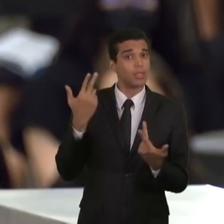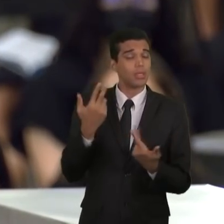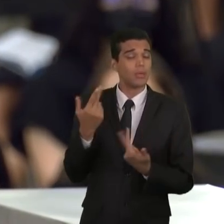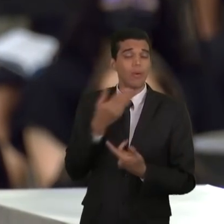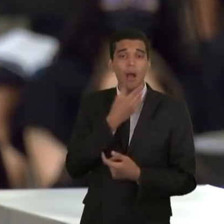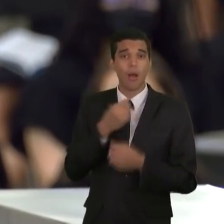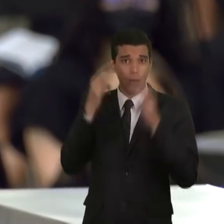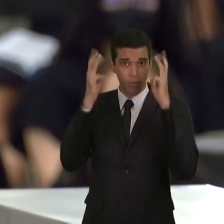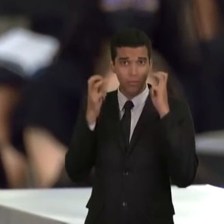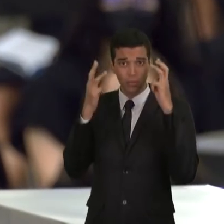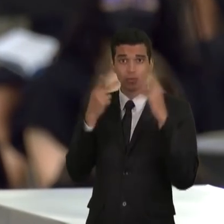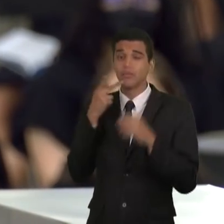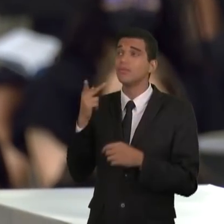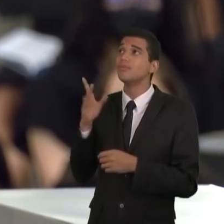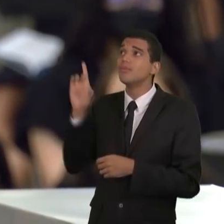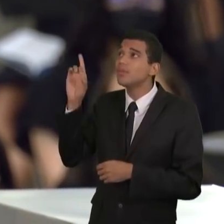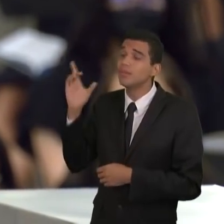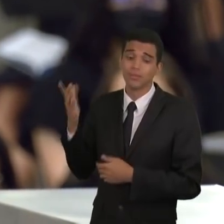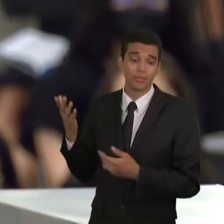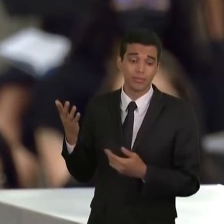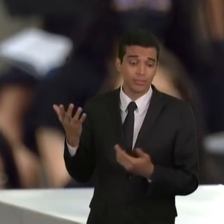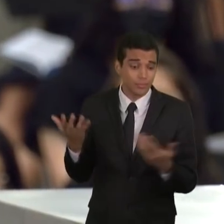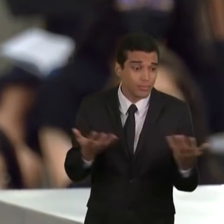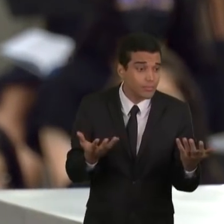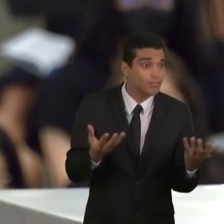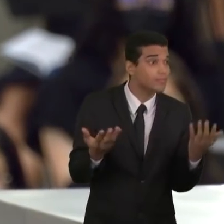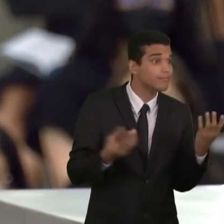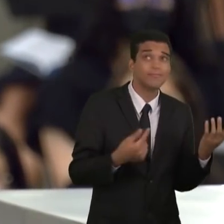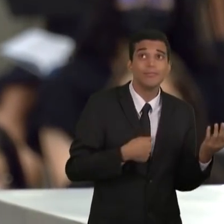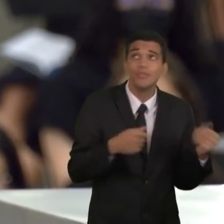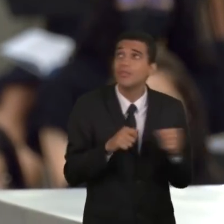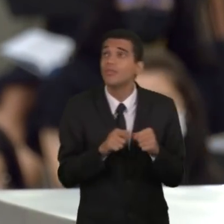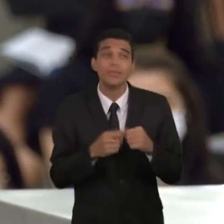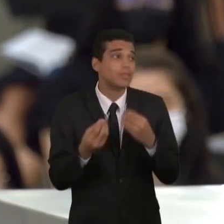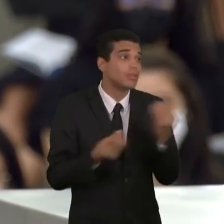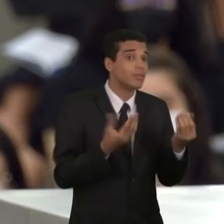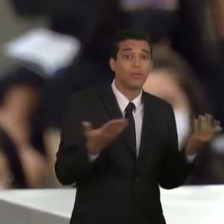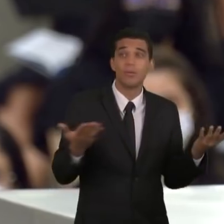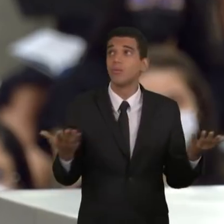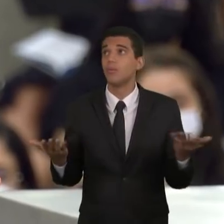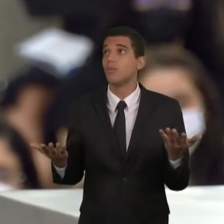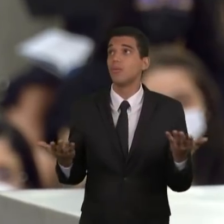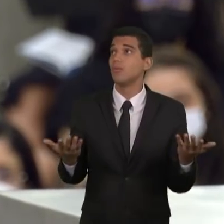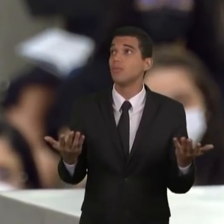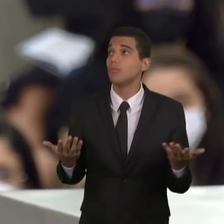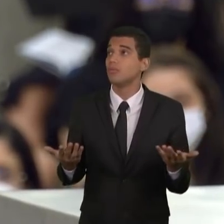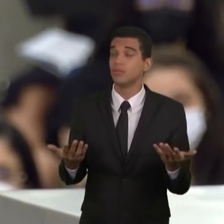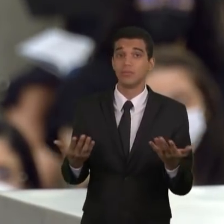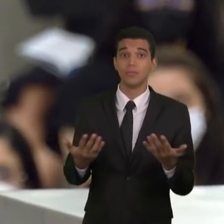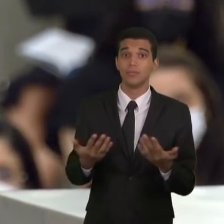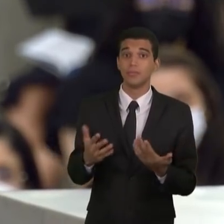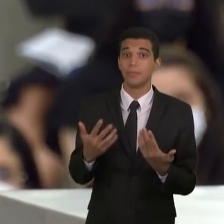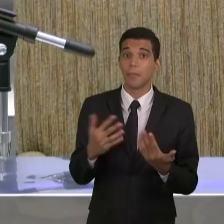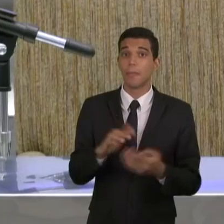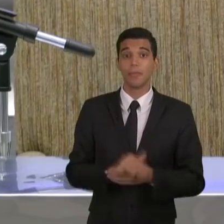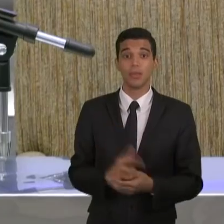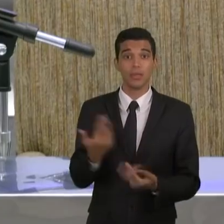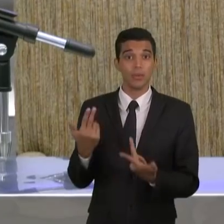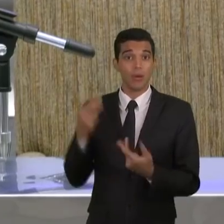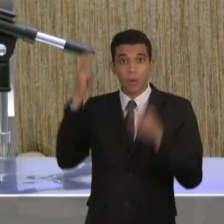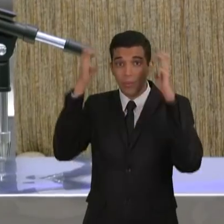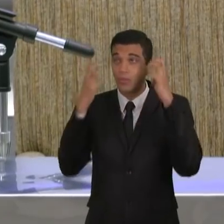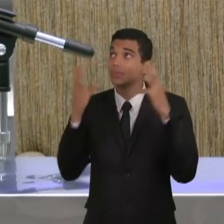faço o quê Qual é a minha atitude eu vou ser preso você está avisado vai voltar tudo atrás